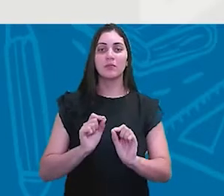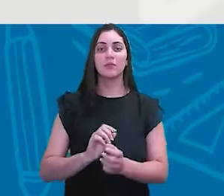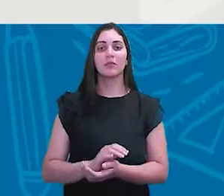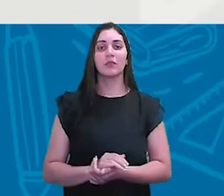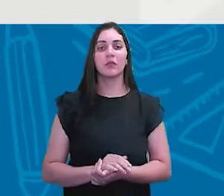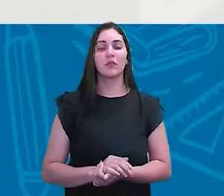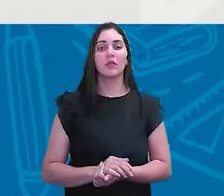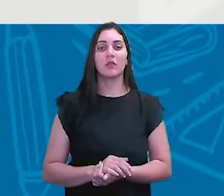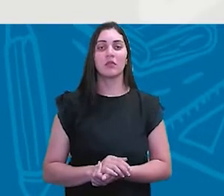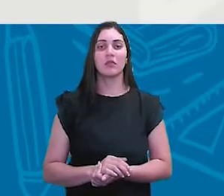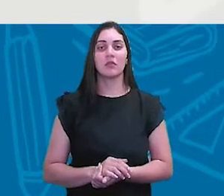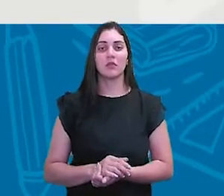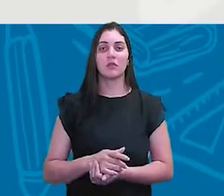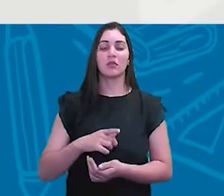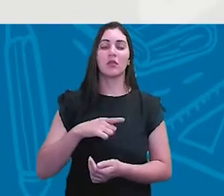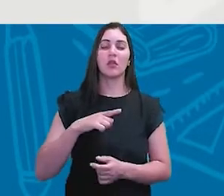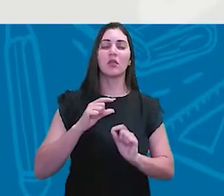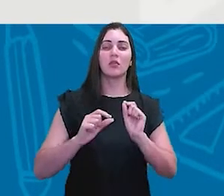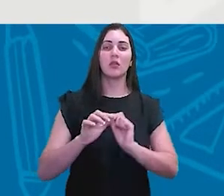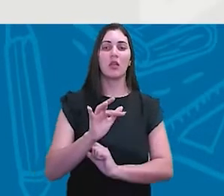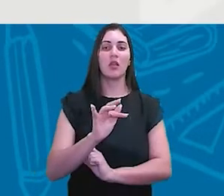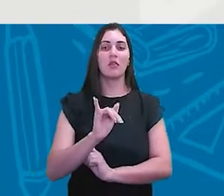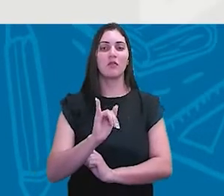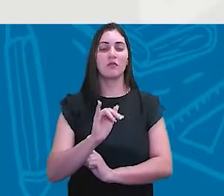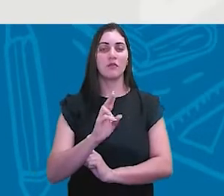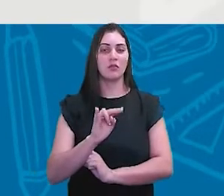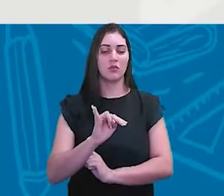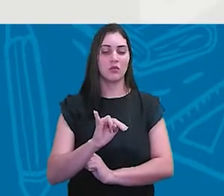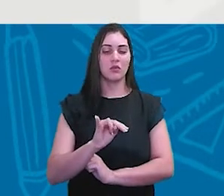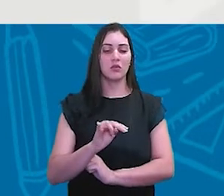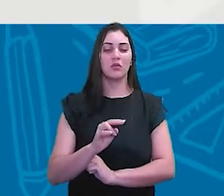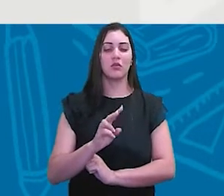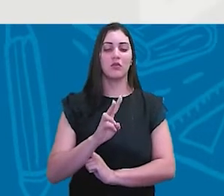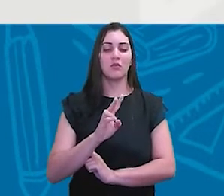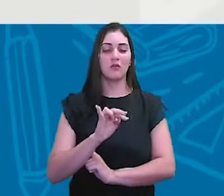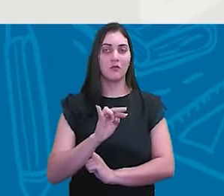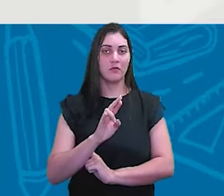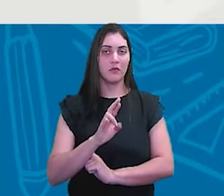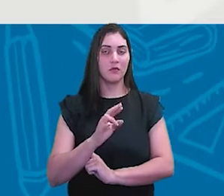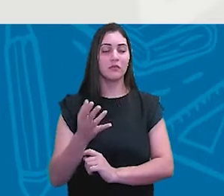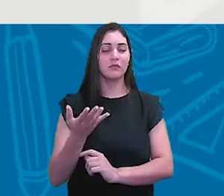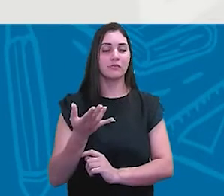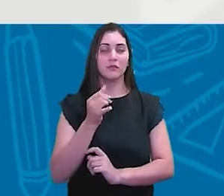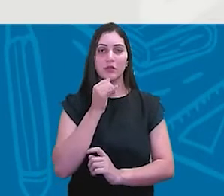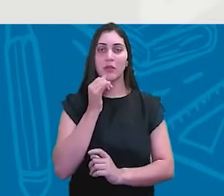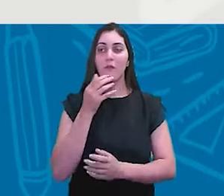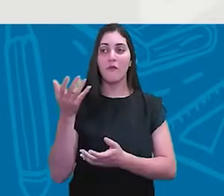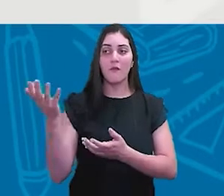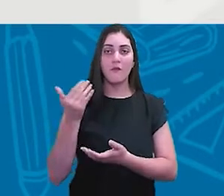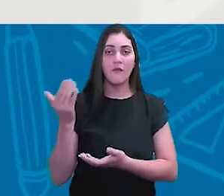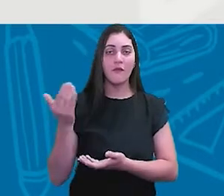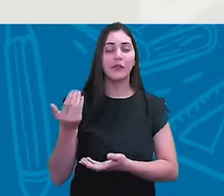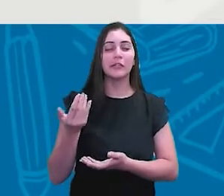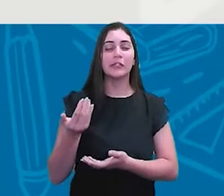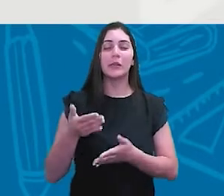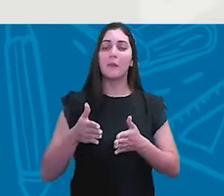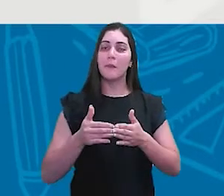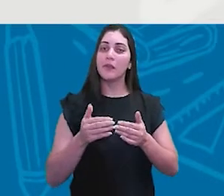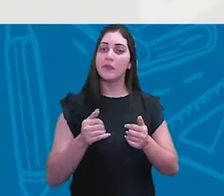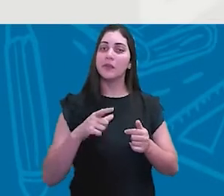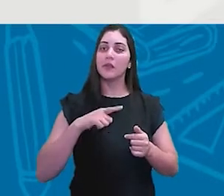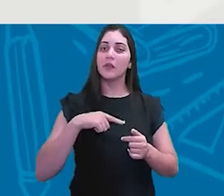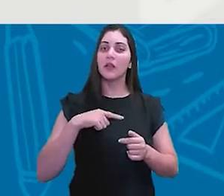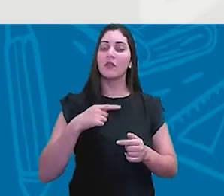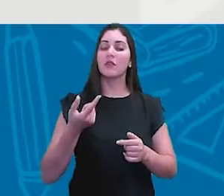como a gente falou também do FMI também, vir e solicitar que fosse tomada medidas